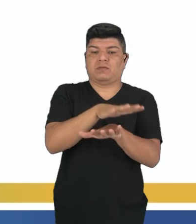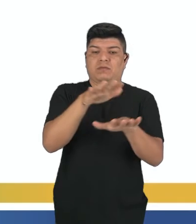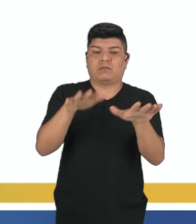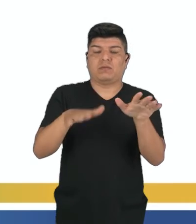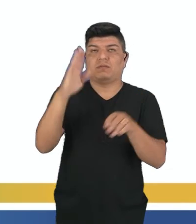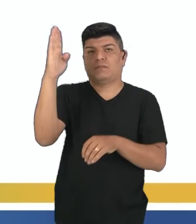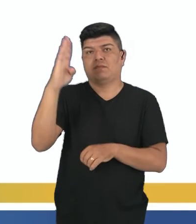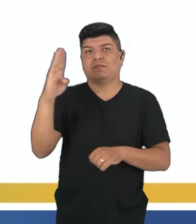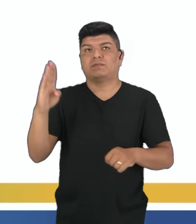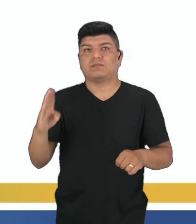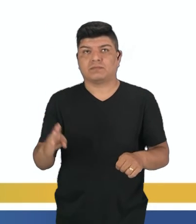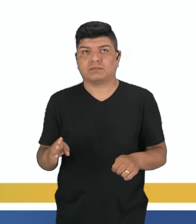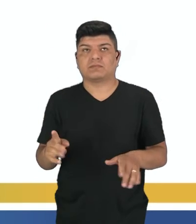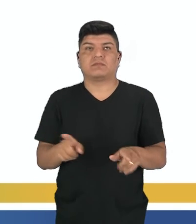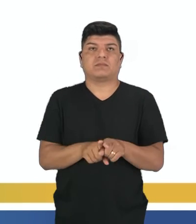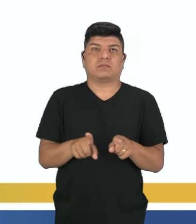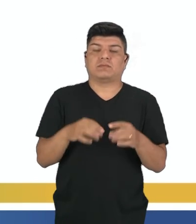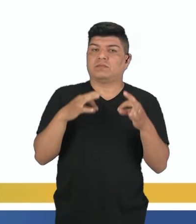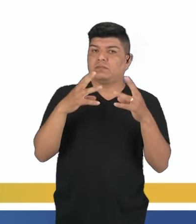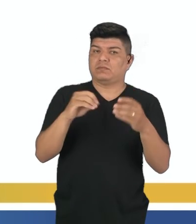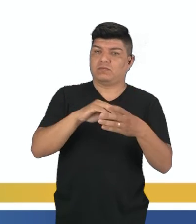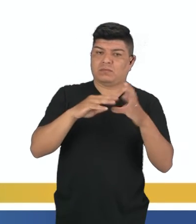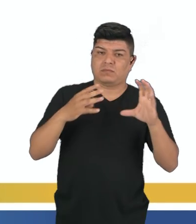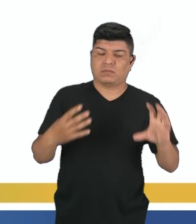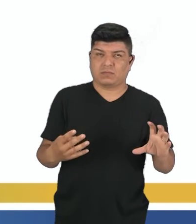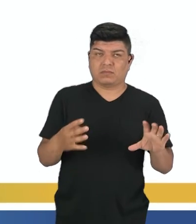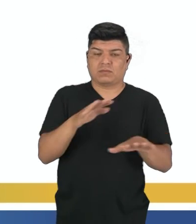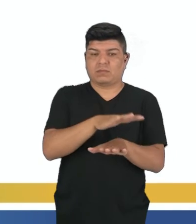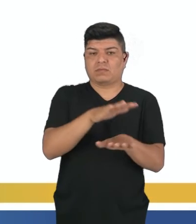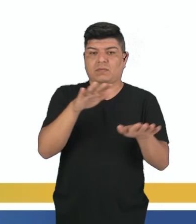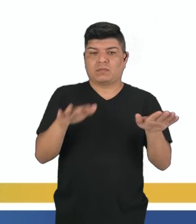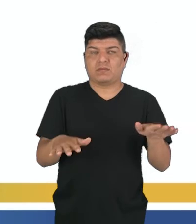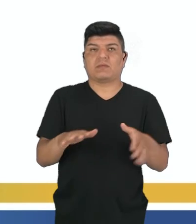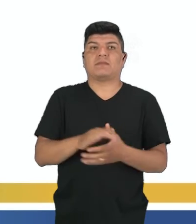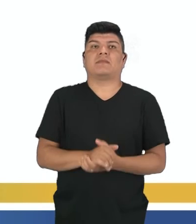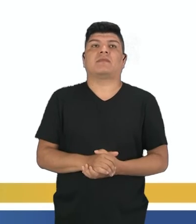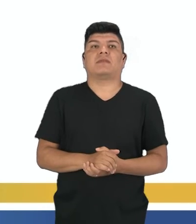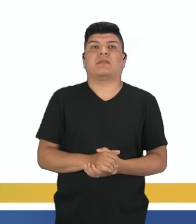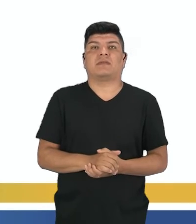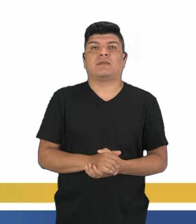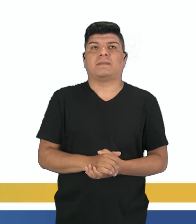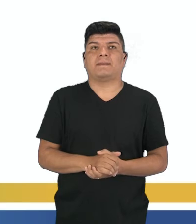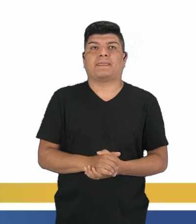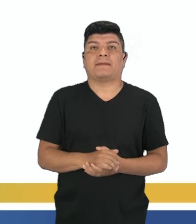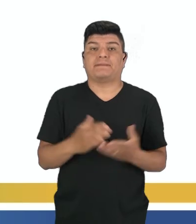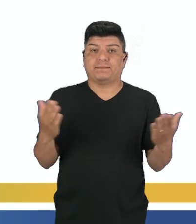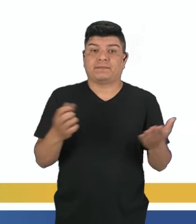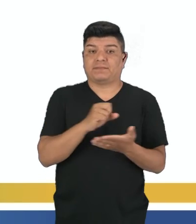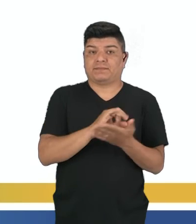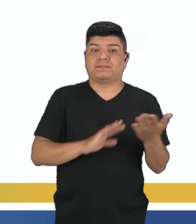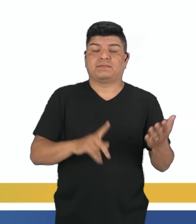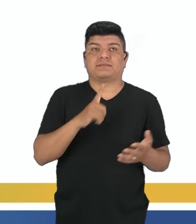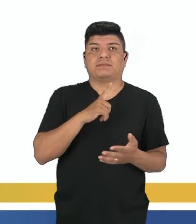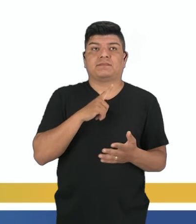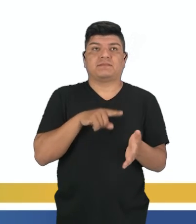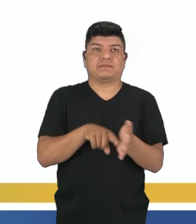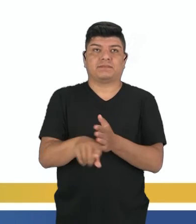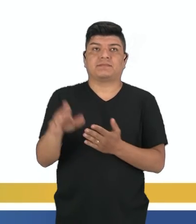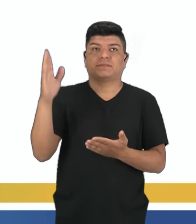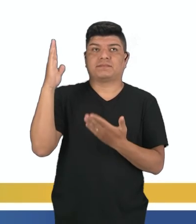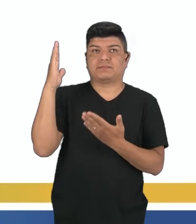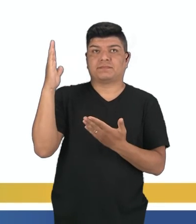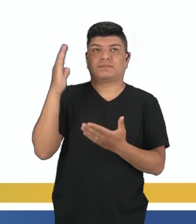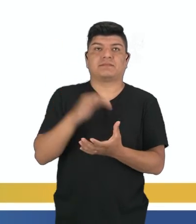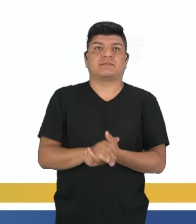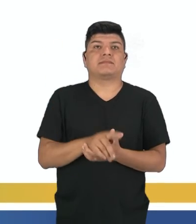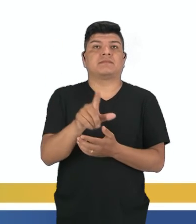né, brasileiros e todas as características desses biomas. E no nosso Exercitando nós temos essa questão.